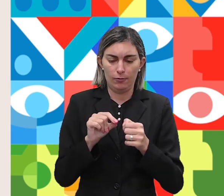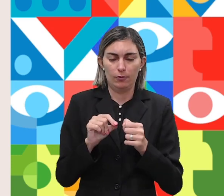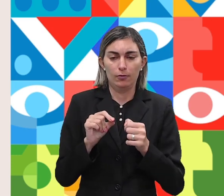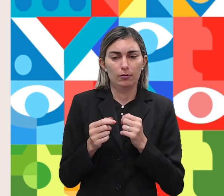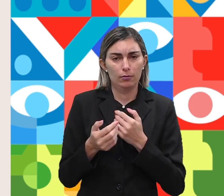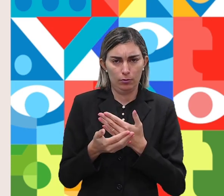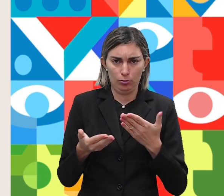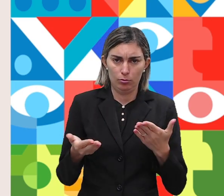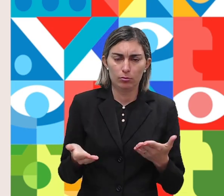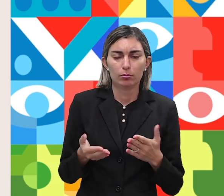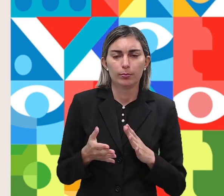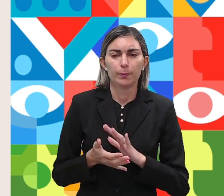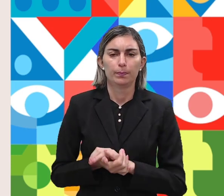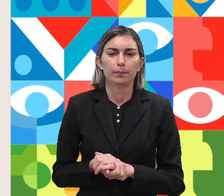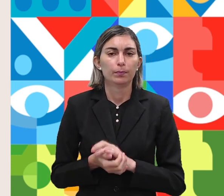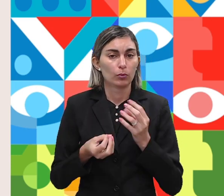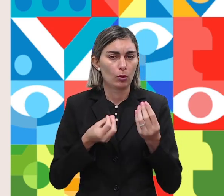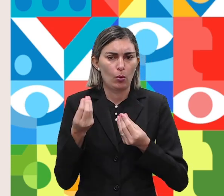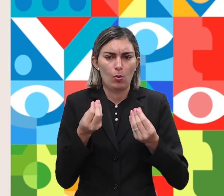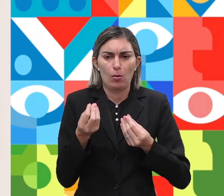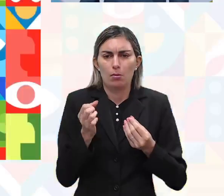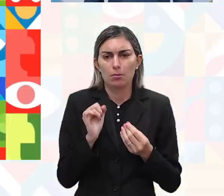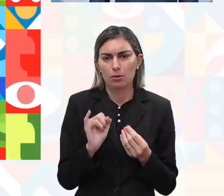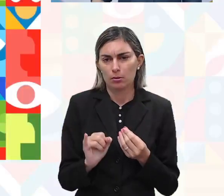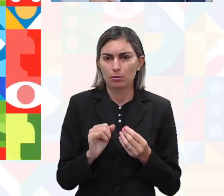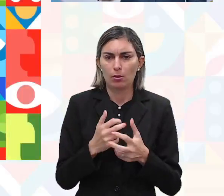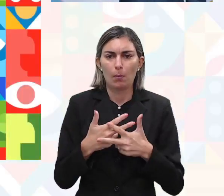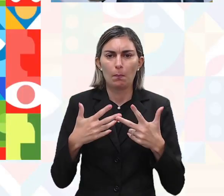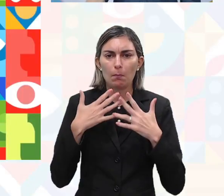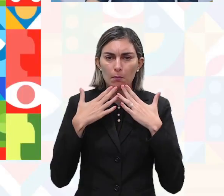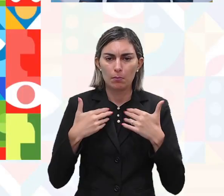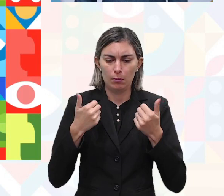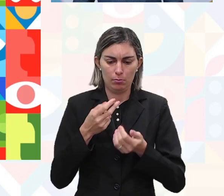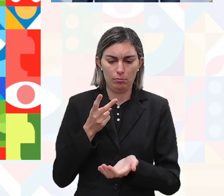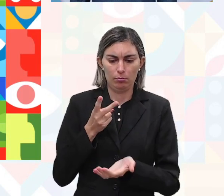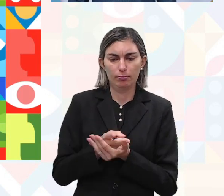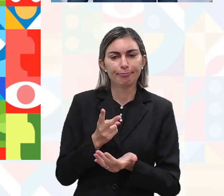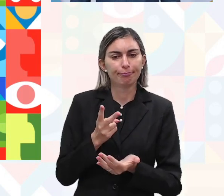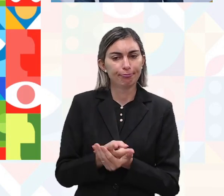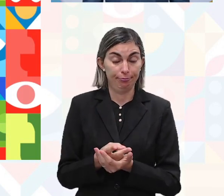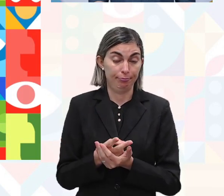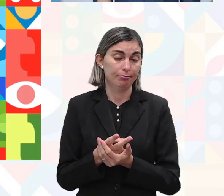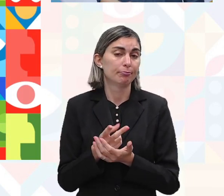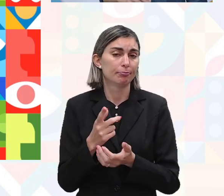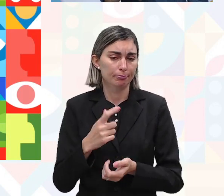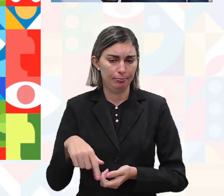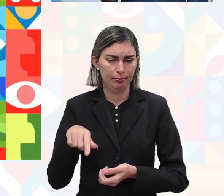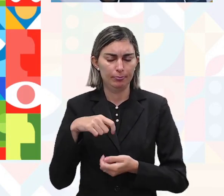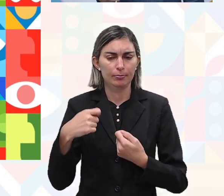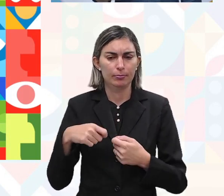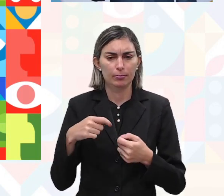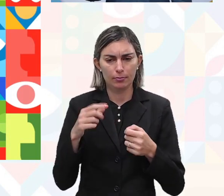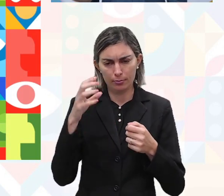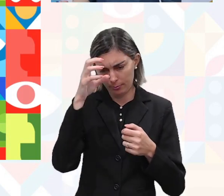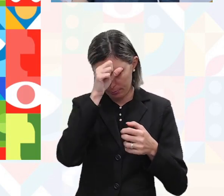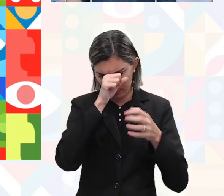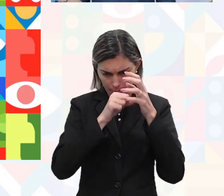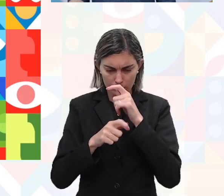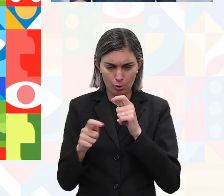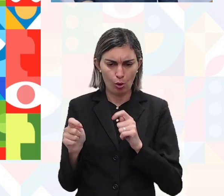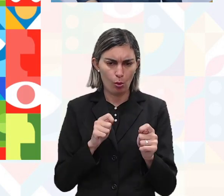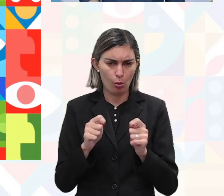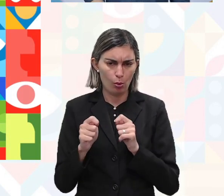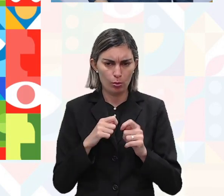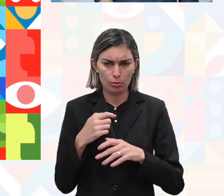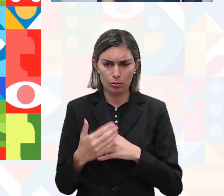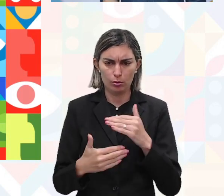isso como se fosse algo que pode melhorar sempre. Para isso, precisamos aprender a construir e controlar indicadores